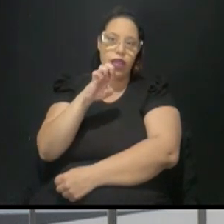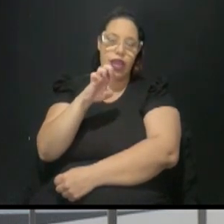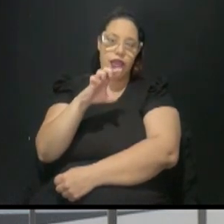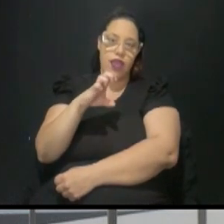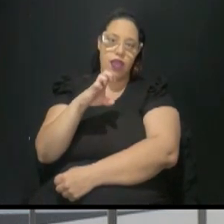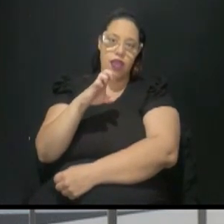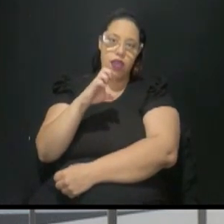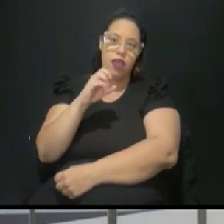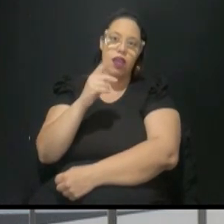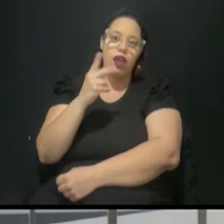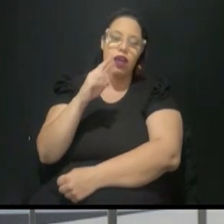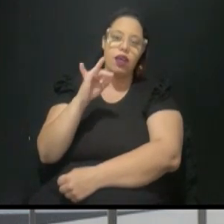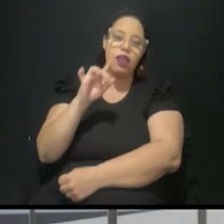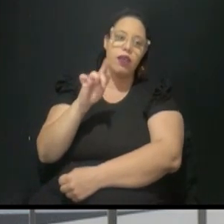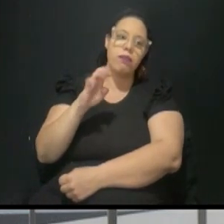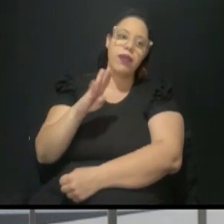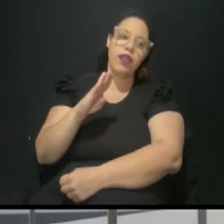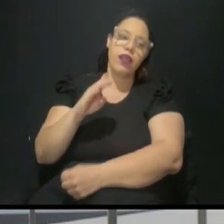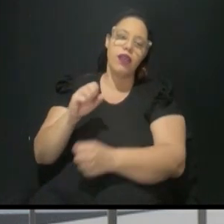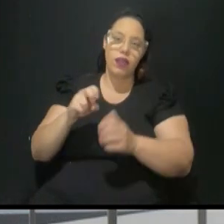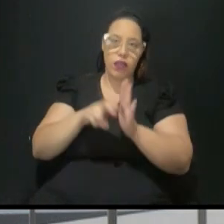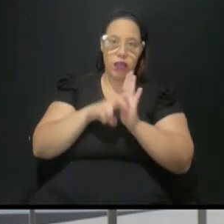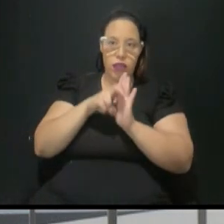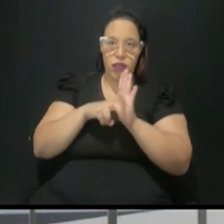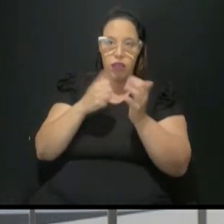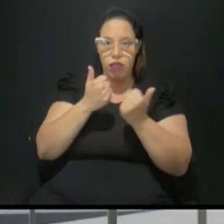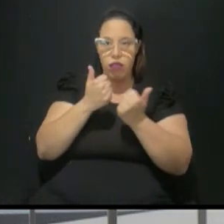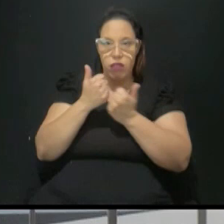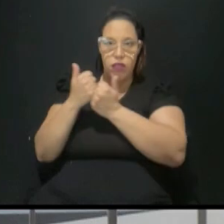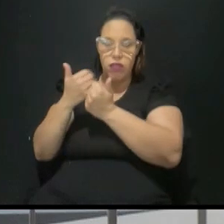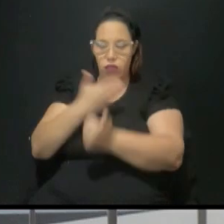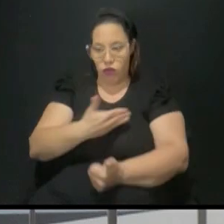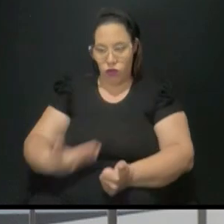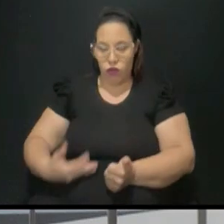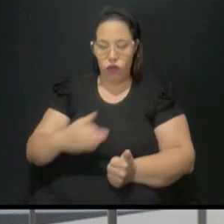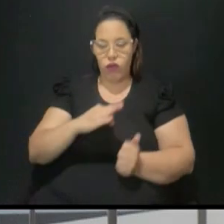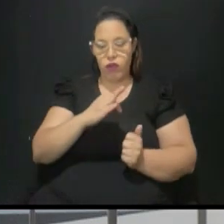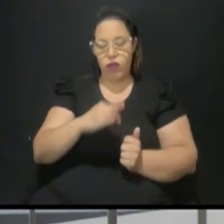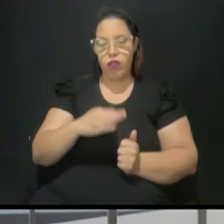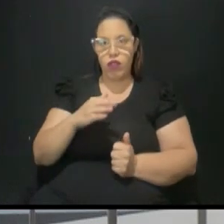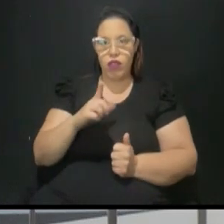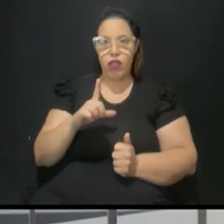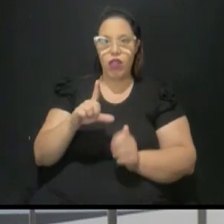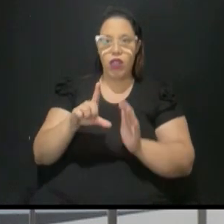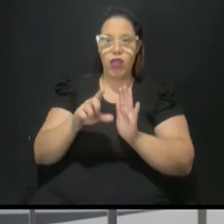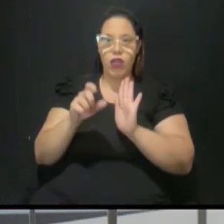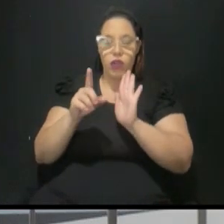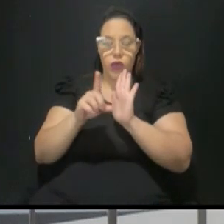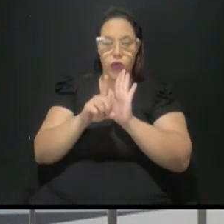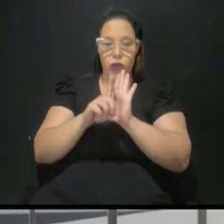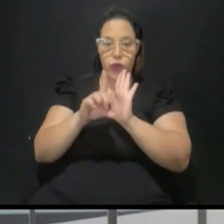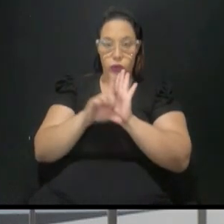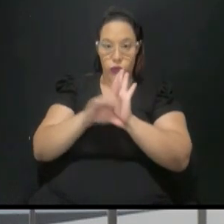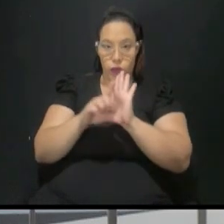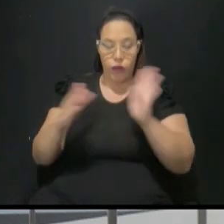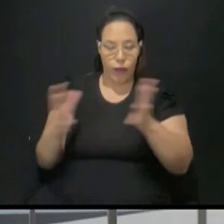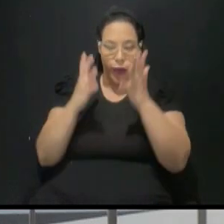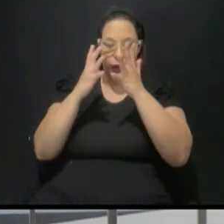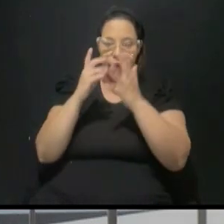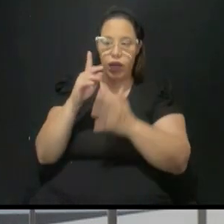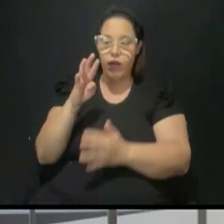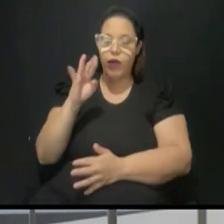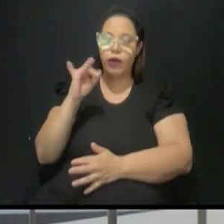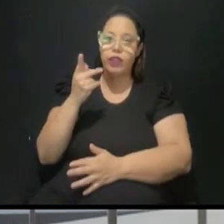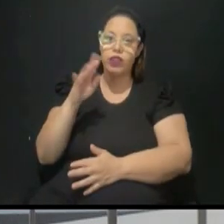de rodas a gente tem o apoio do governo federal através da Lei de Incentivo ao Esporte. A bocha, a gente está começando